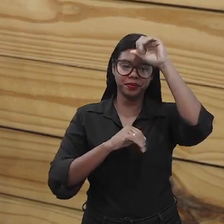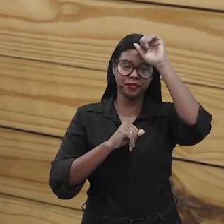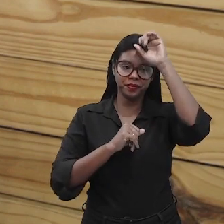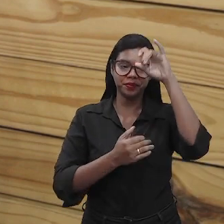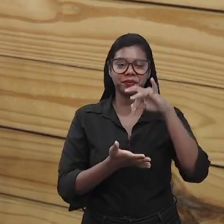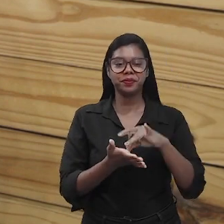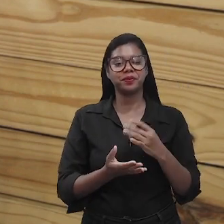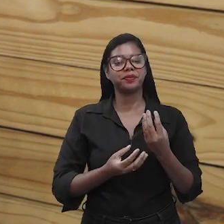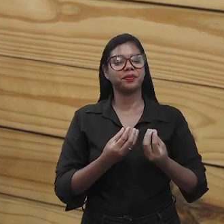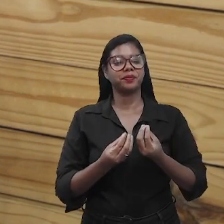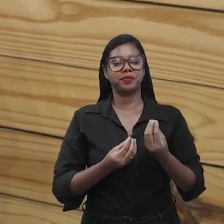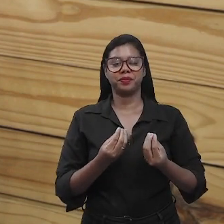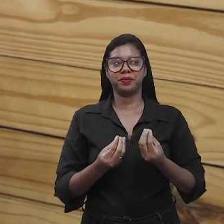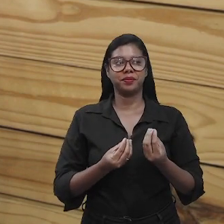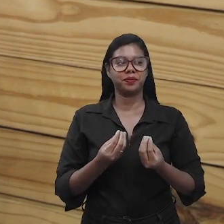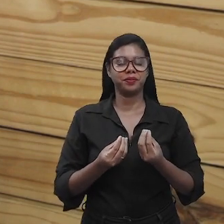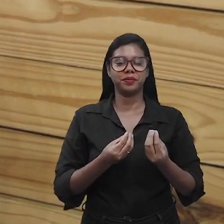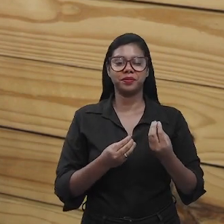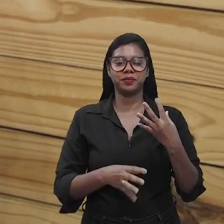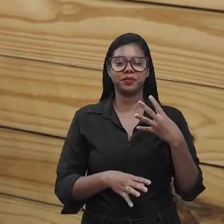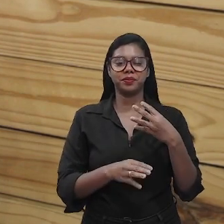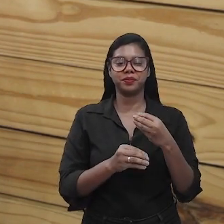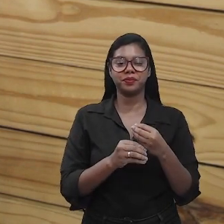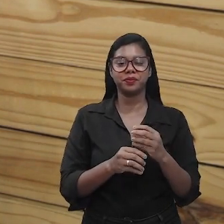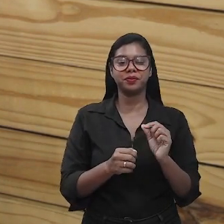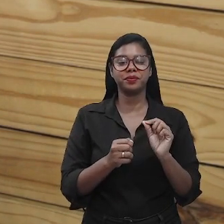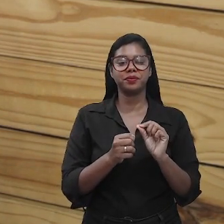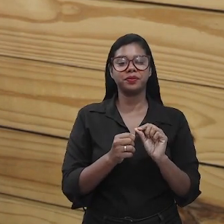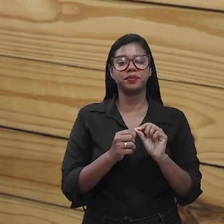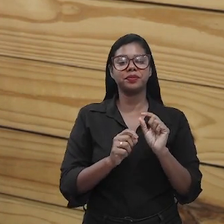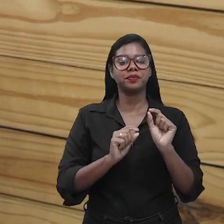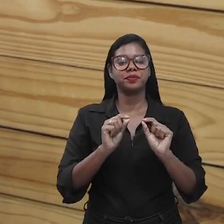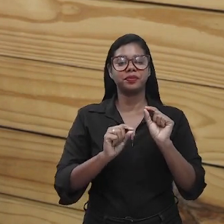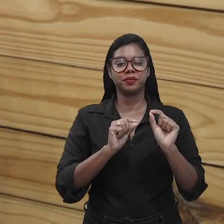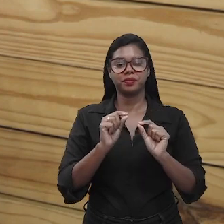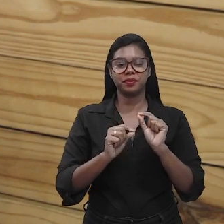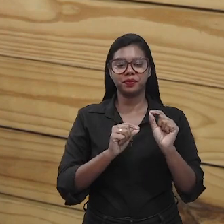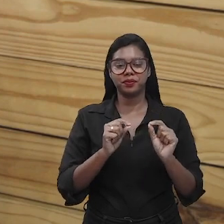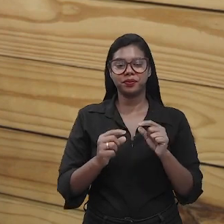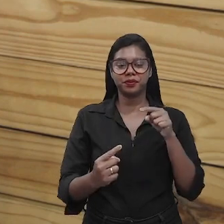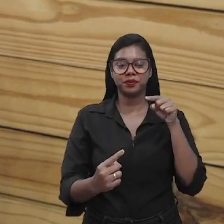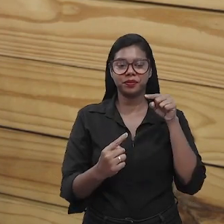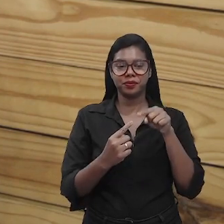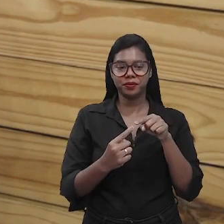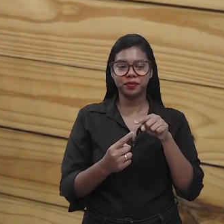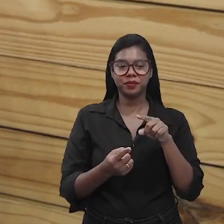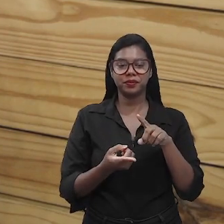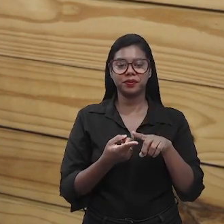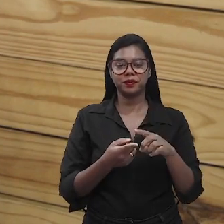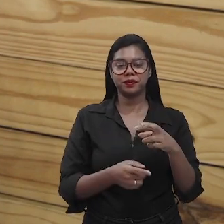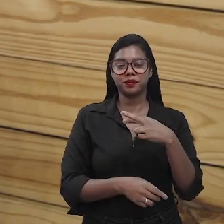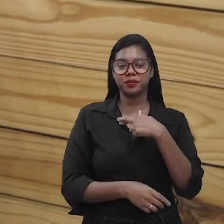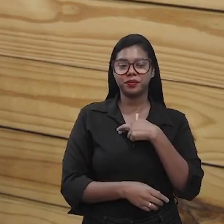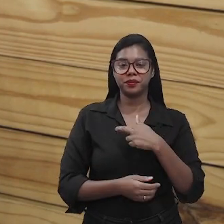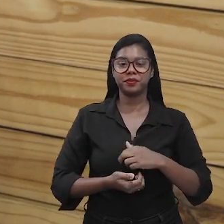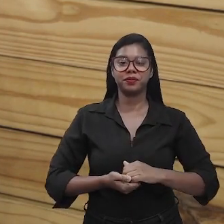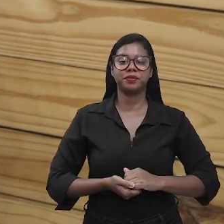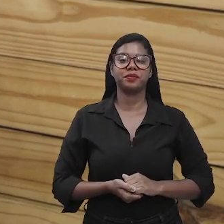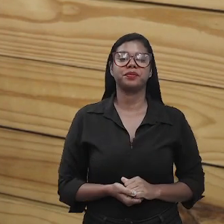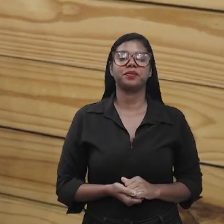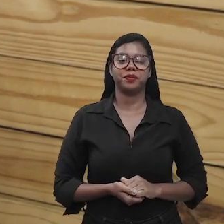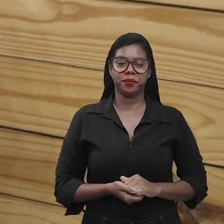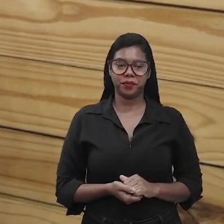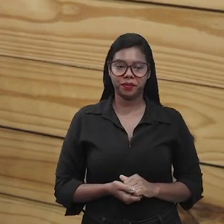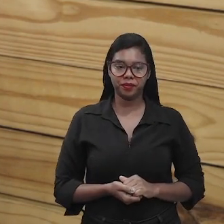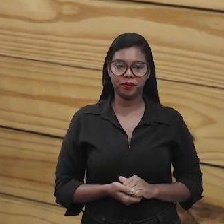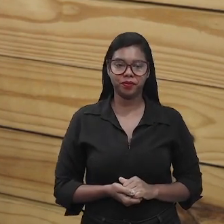como fazer aquilo que eu tinha por objetivo, que era a divulgação do romance. Então, eu estudei, de